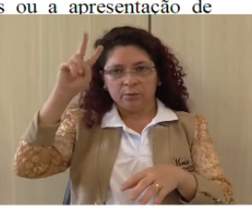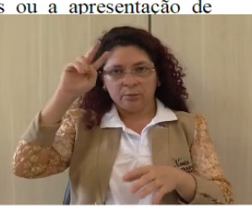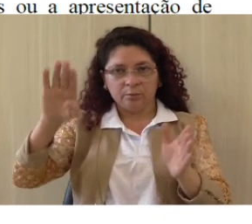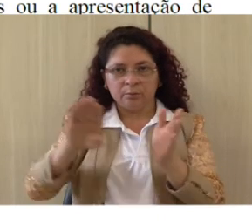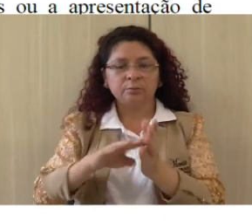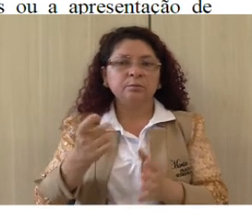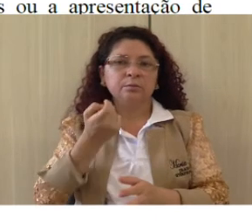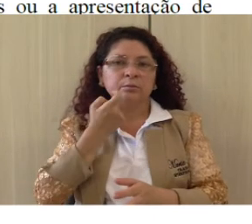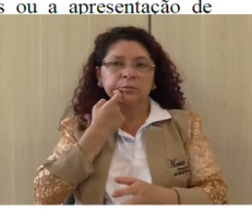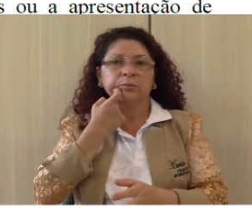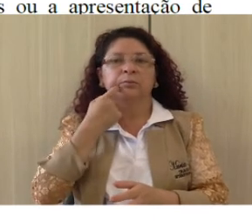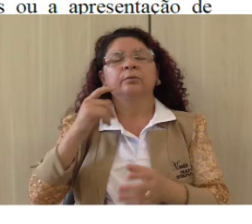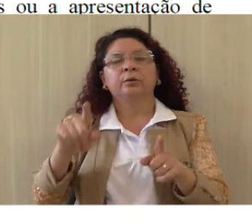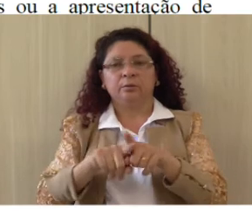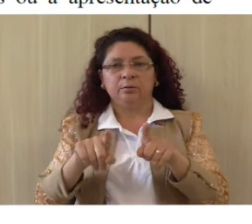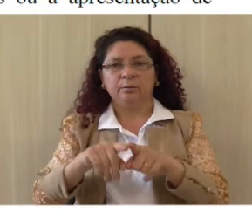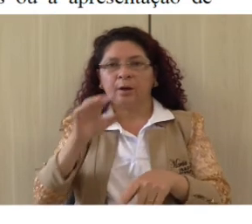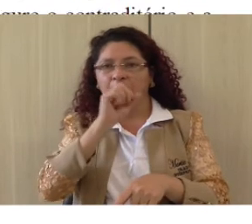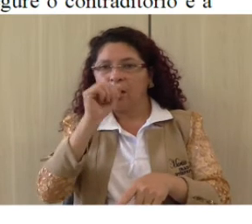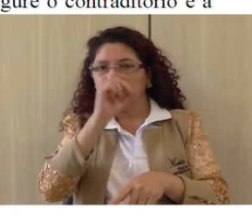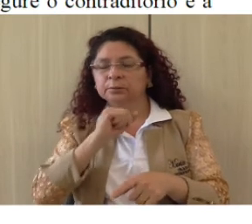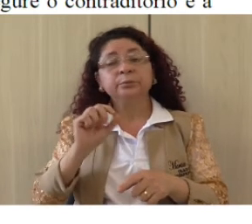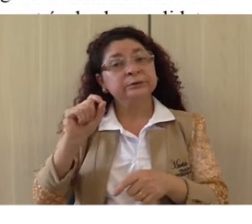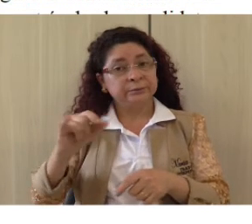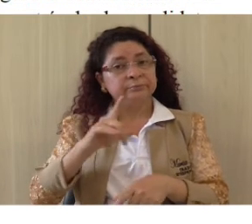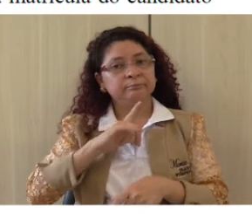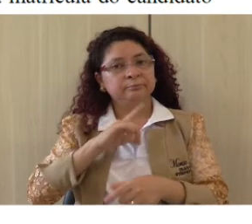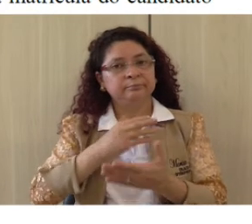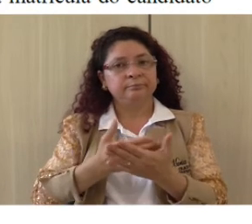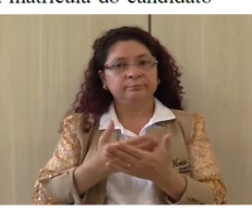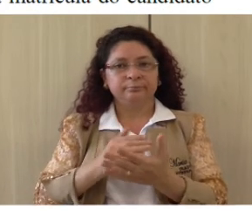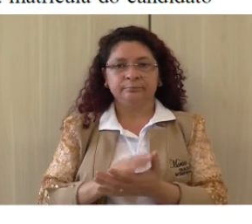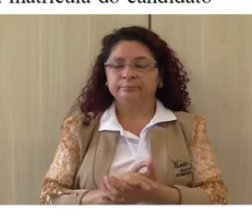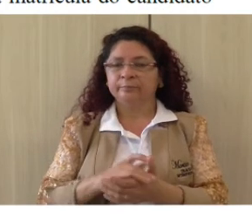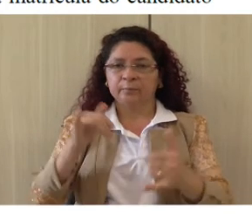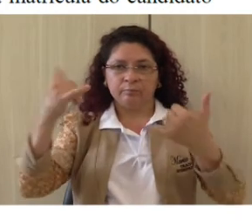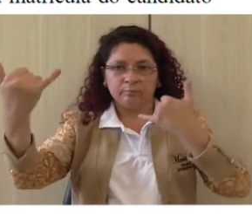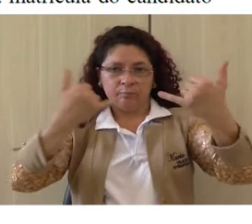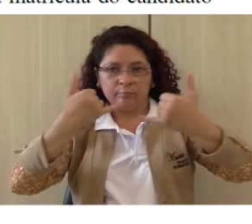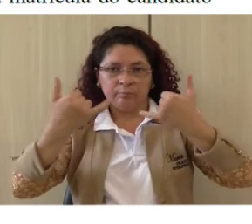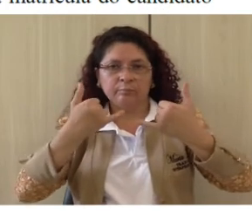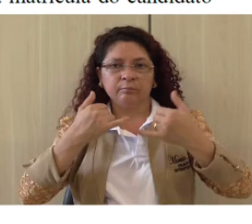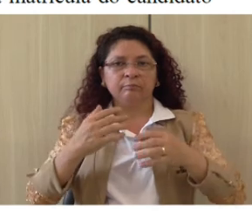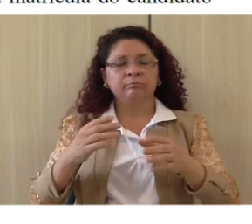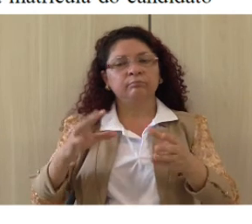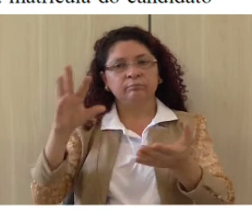sexta e nos sábados letivos, quando houver. Item 19. Das informações